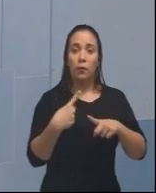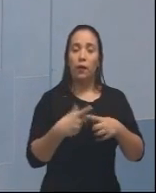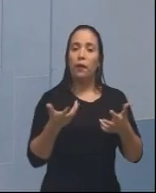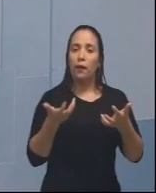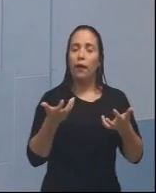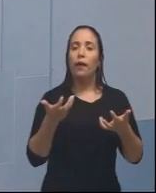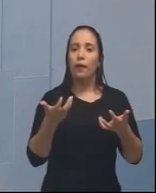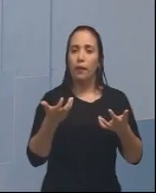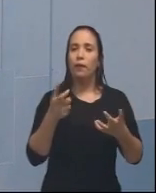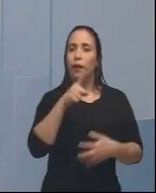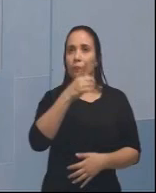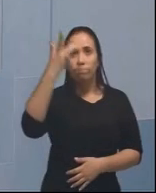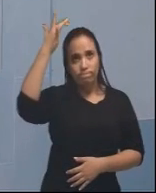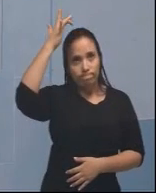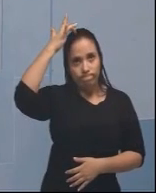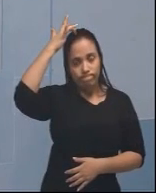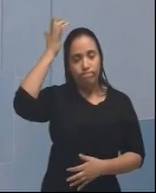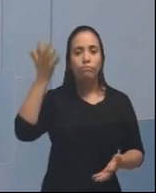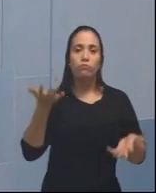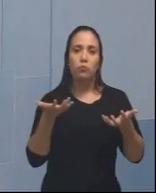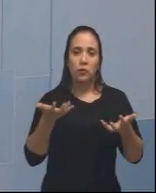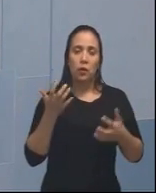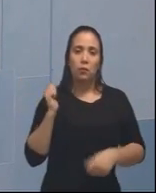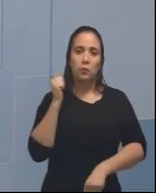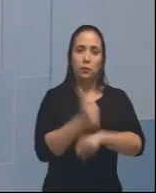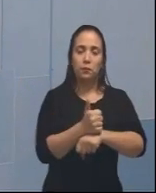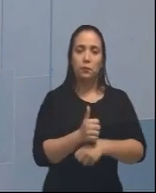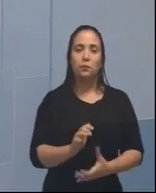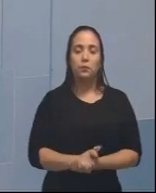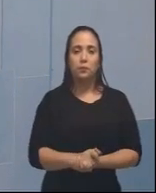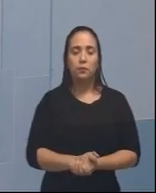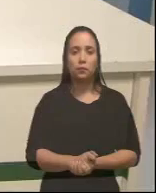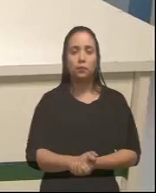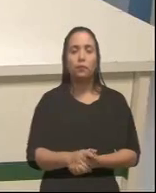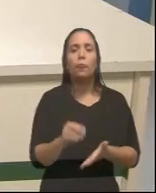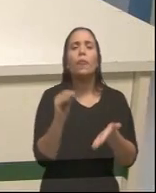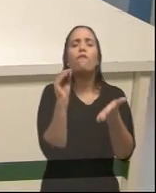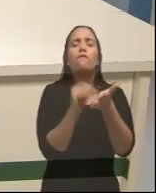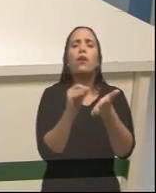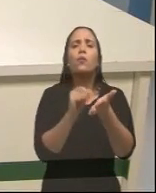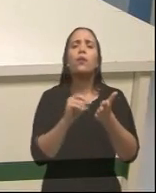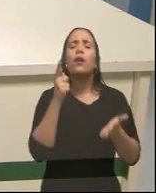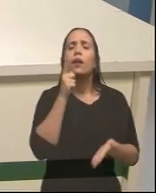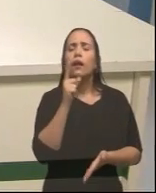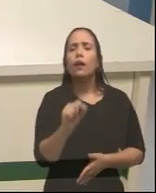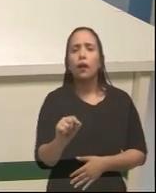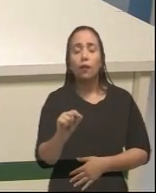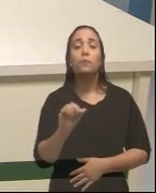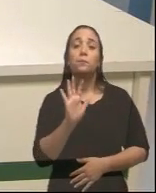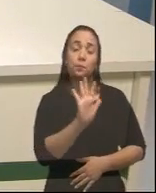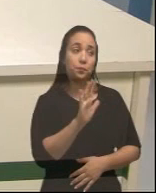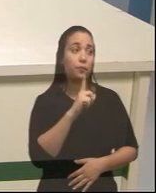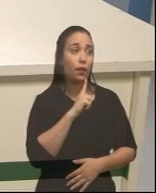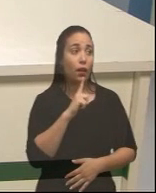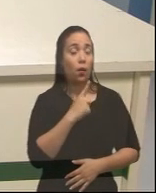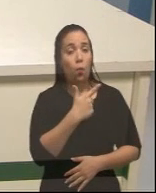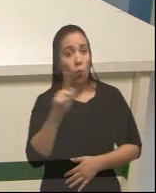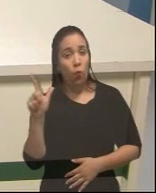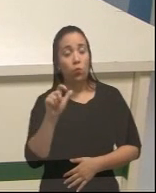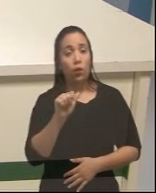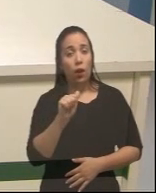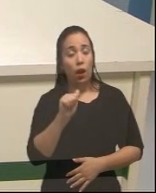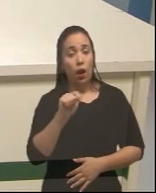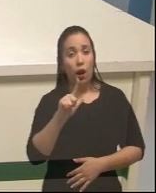mas no fundo ele ainda sonha com a cadeira de presidente. Faltou quem, Luiz, aqui, que a gente falou? Na minha avaliação, outro problema do Geraldo